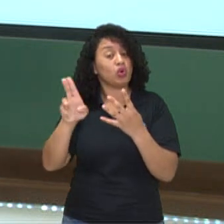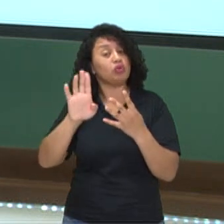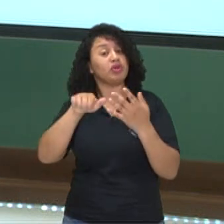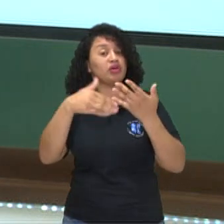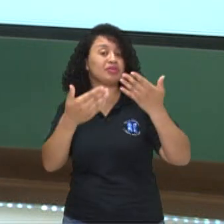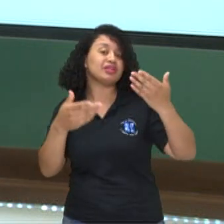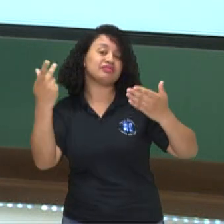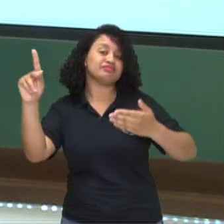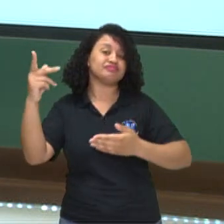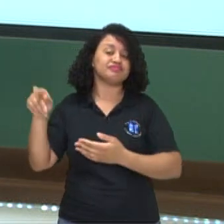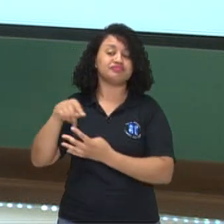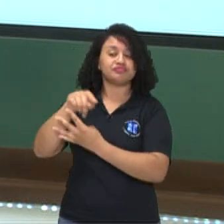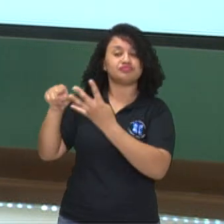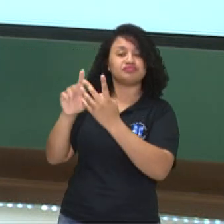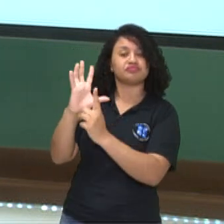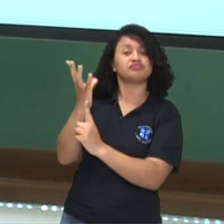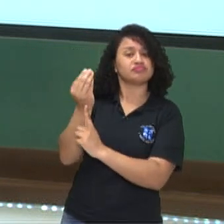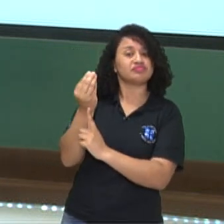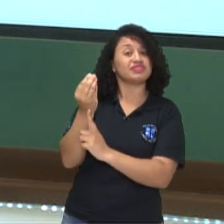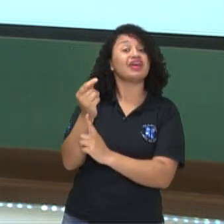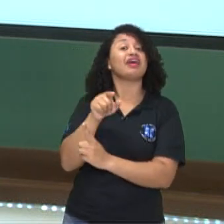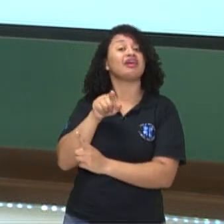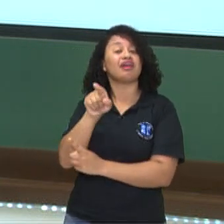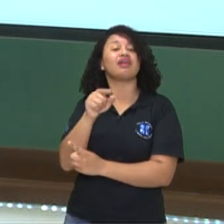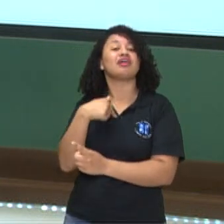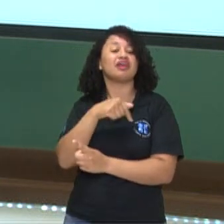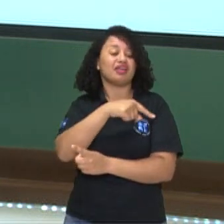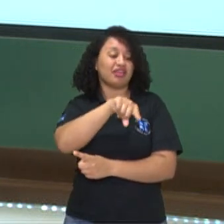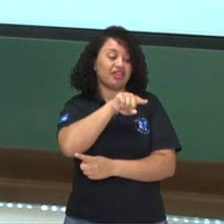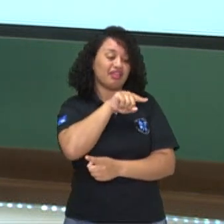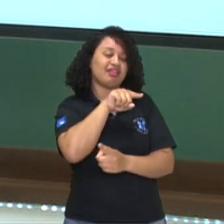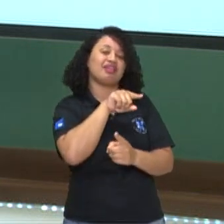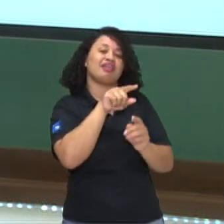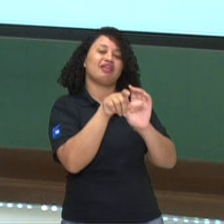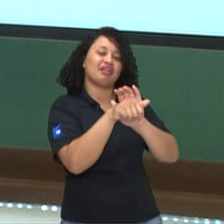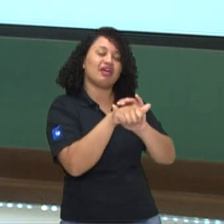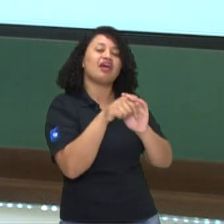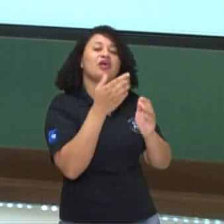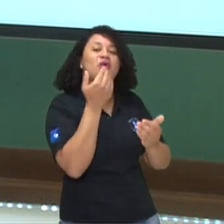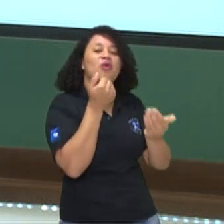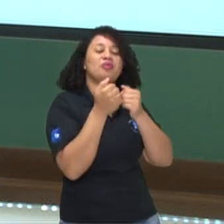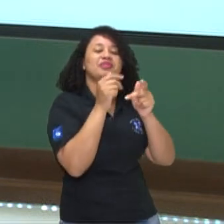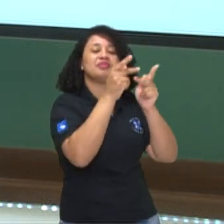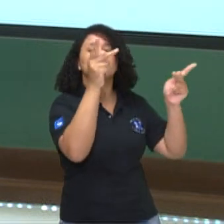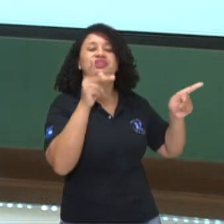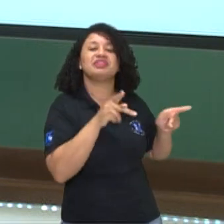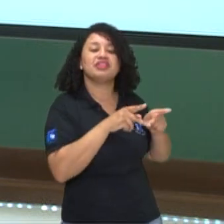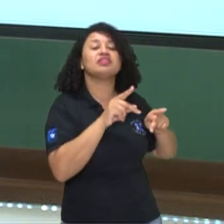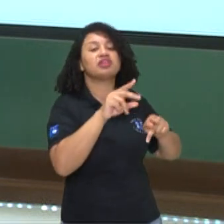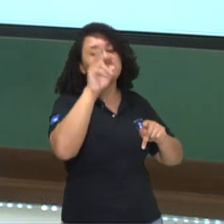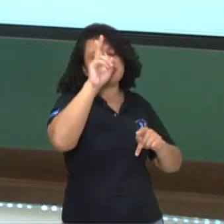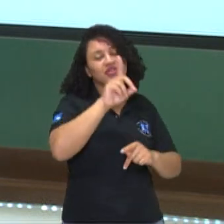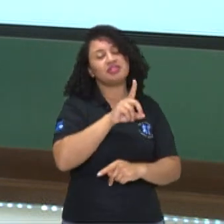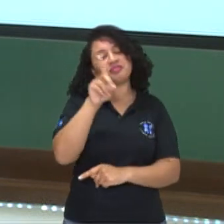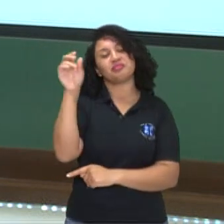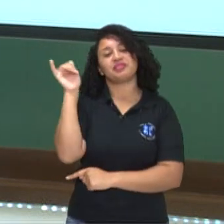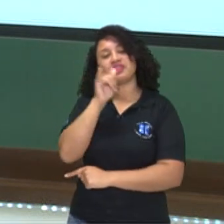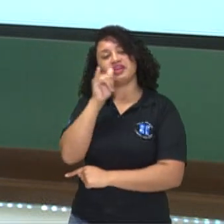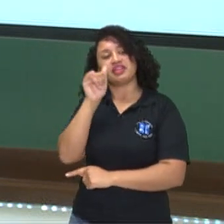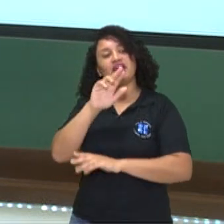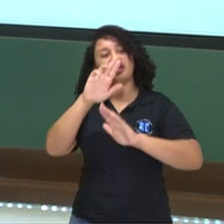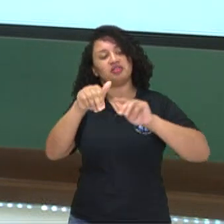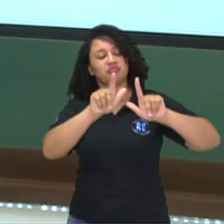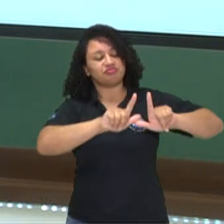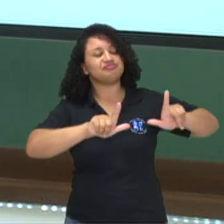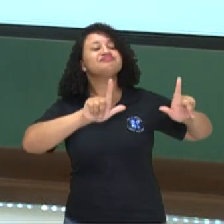Buonarroti. Então, e comiam pizza, né? O prato principal aí que eles mais gostavam era pizza, para lembrar aí da Itália. Por isso que eu coloco